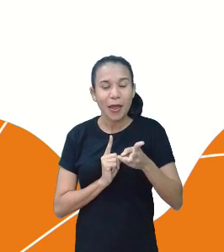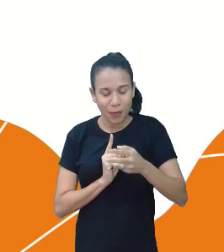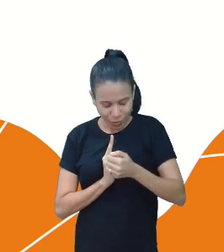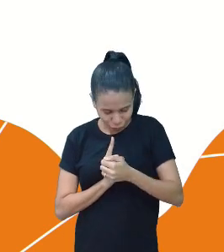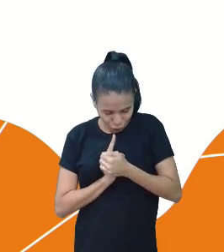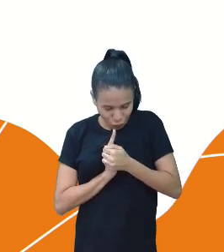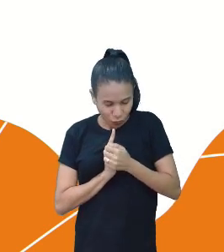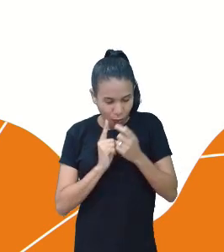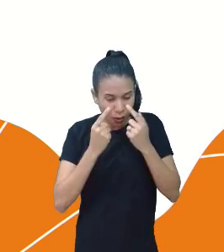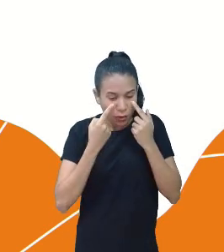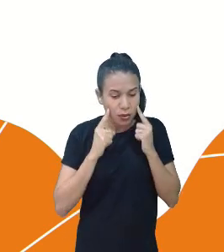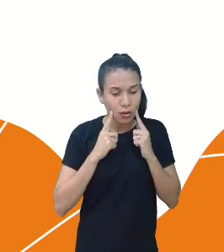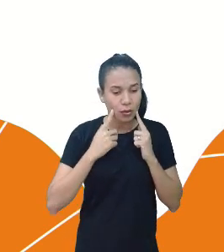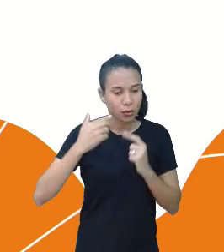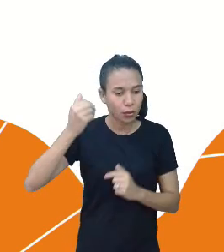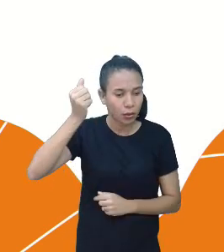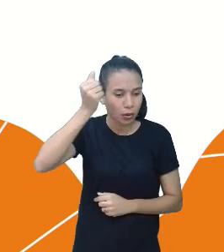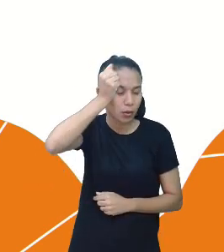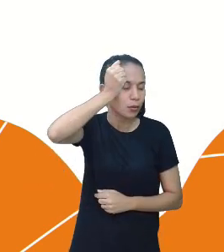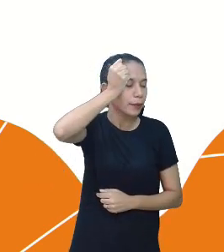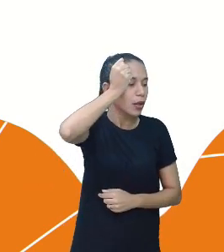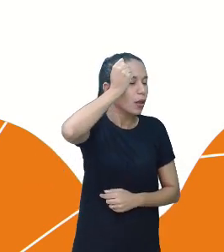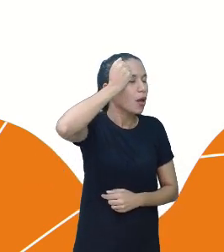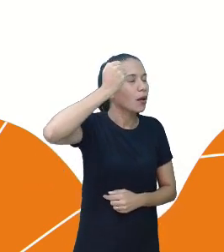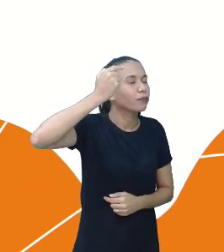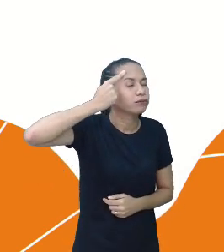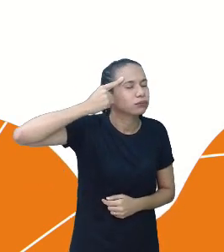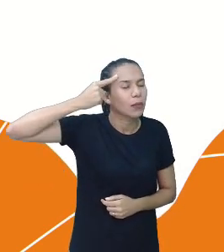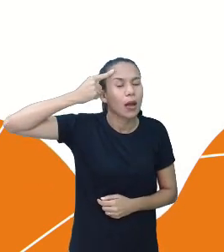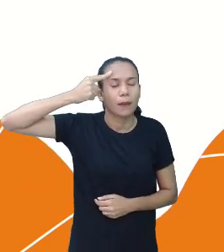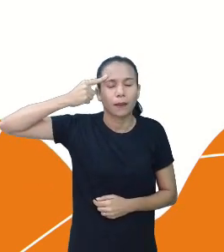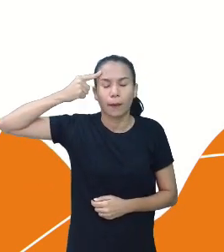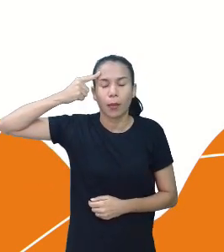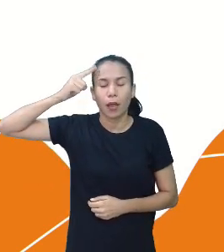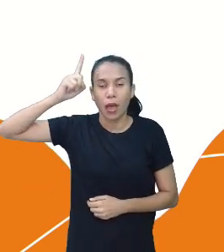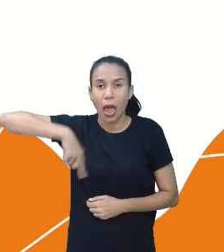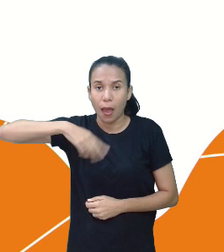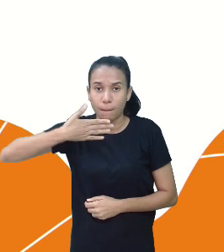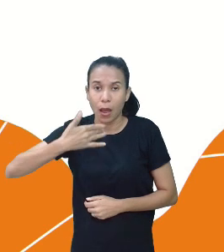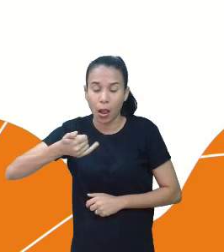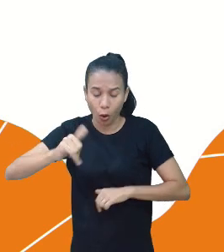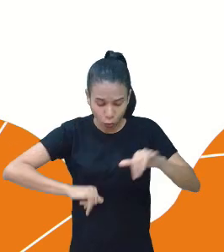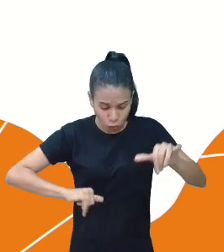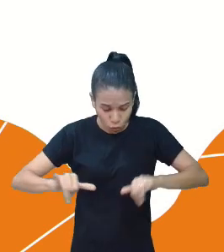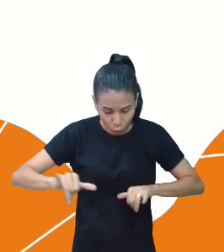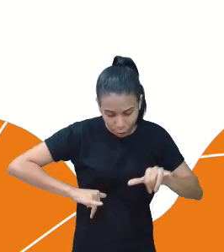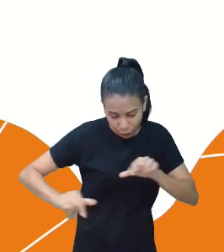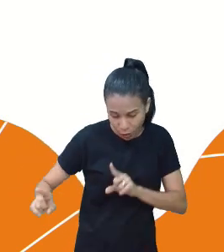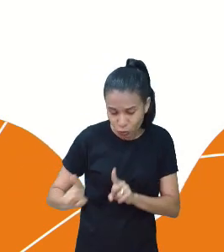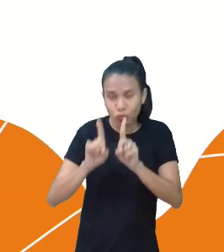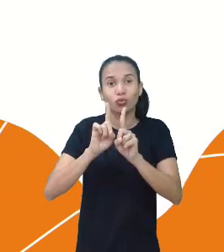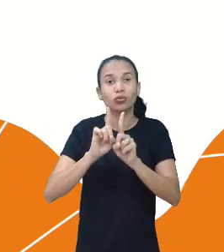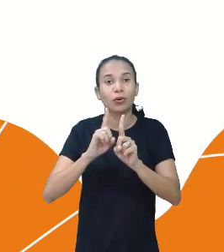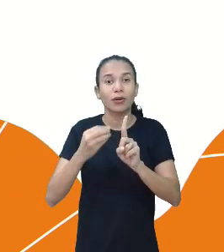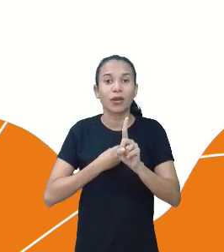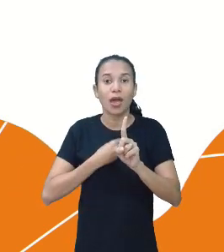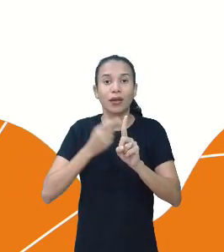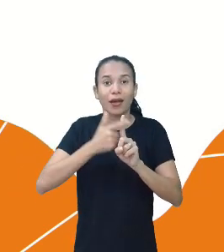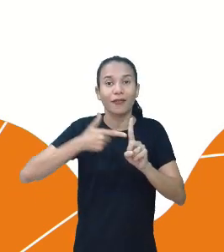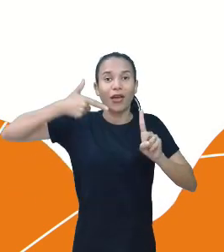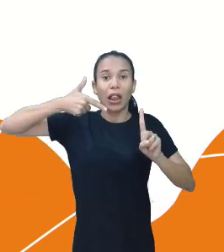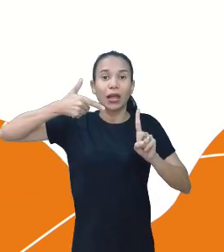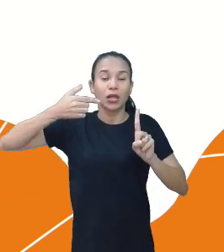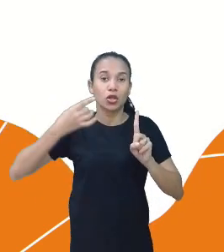chore, se arrependa, e pense muito, que é melhor se sofrer junto que viver feliz